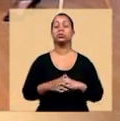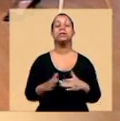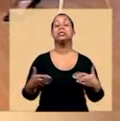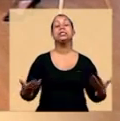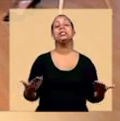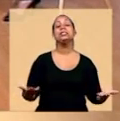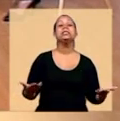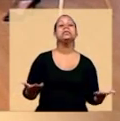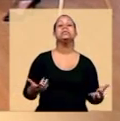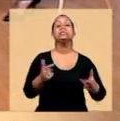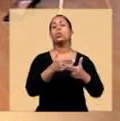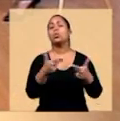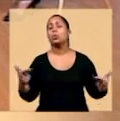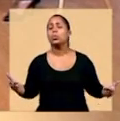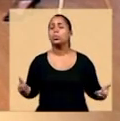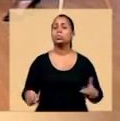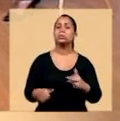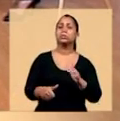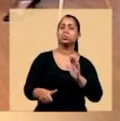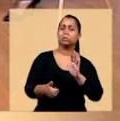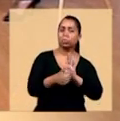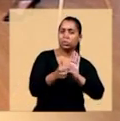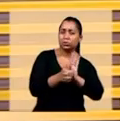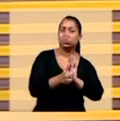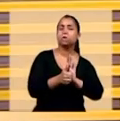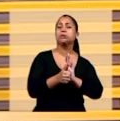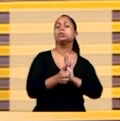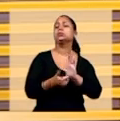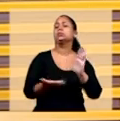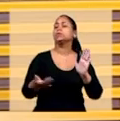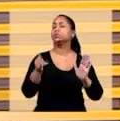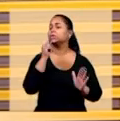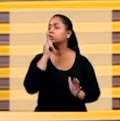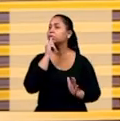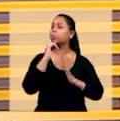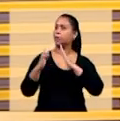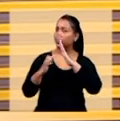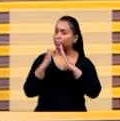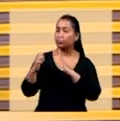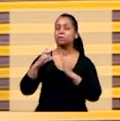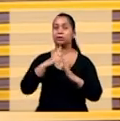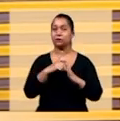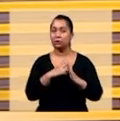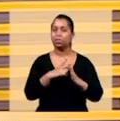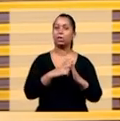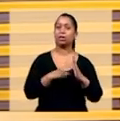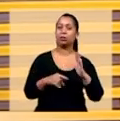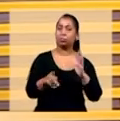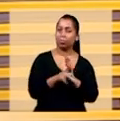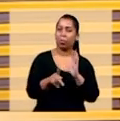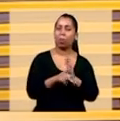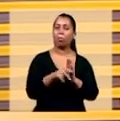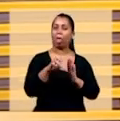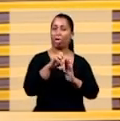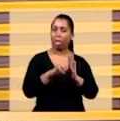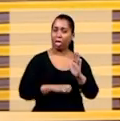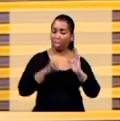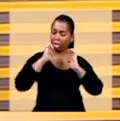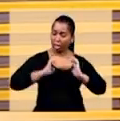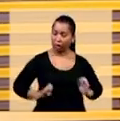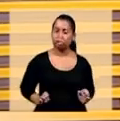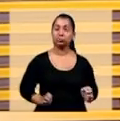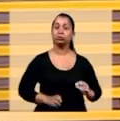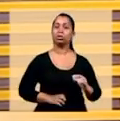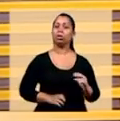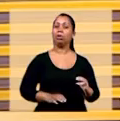grande. Fabiana, e são ações afirmativas e positivas? Por exemplo, empresas que têm códigos de ética, manual de conduta, esse tipo de